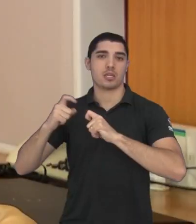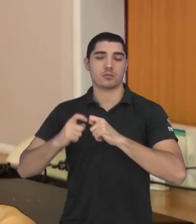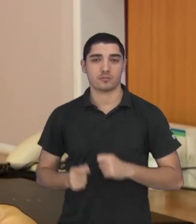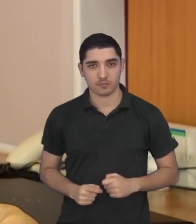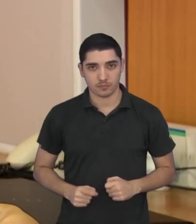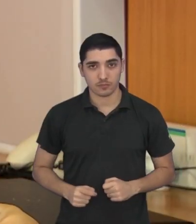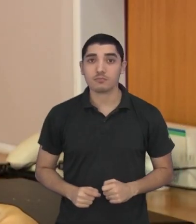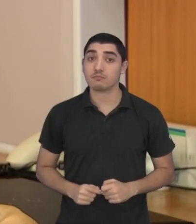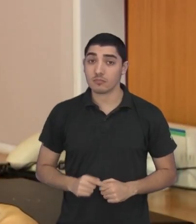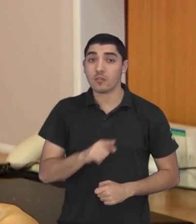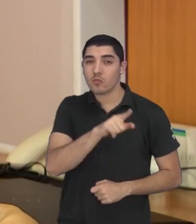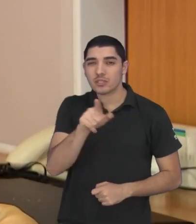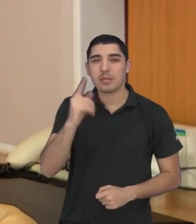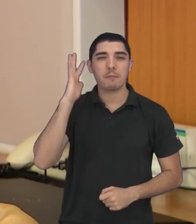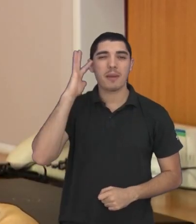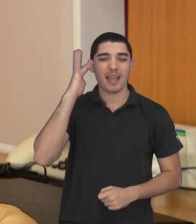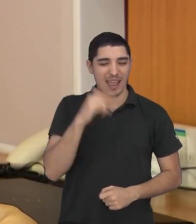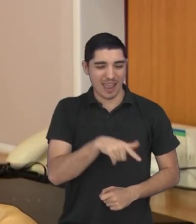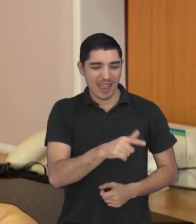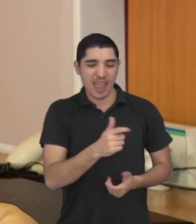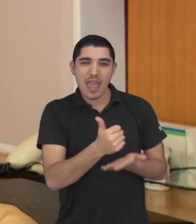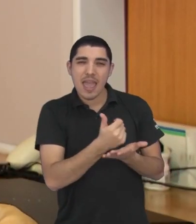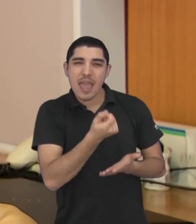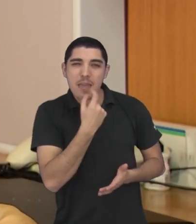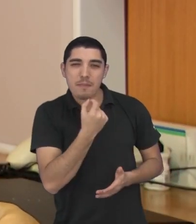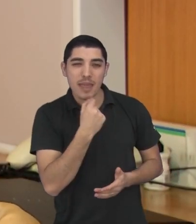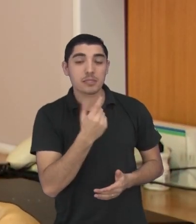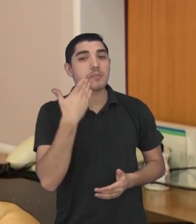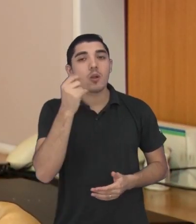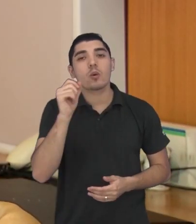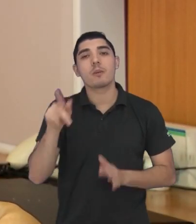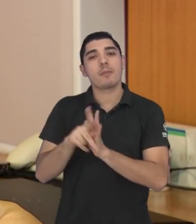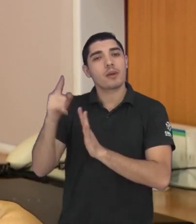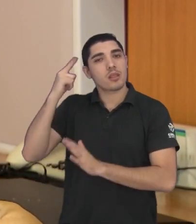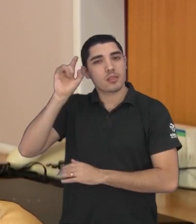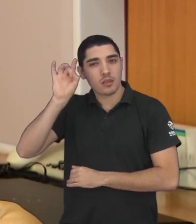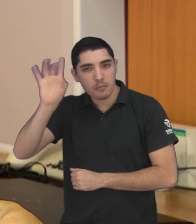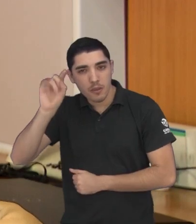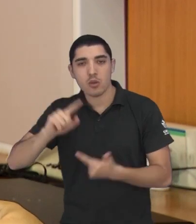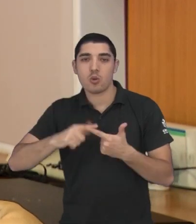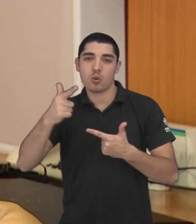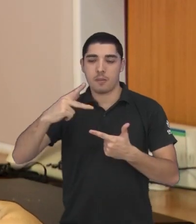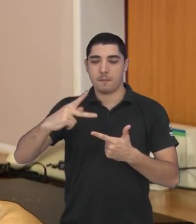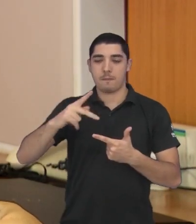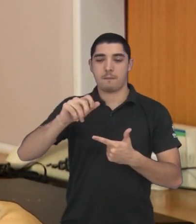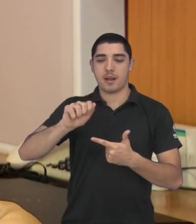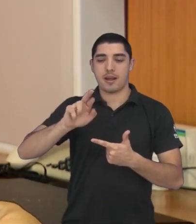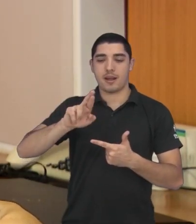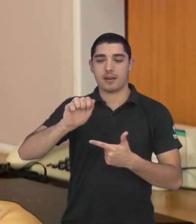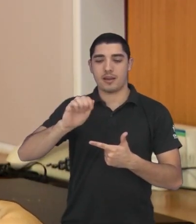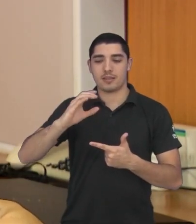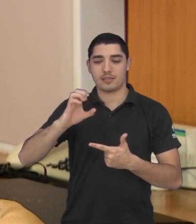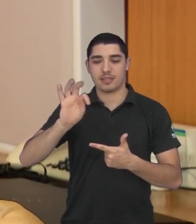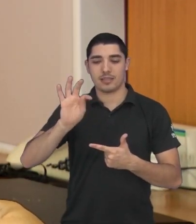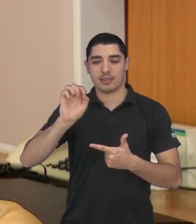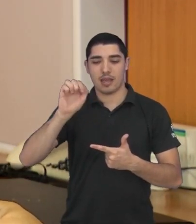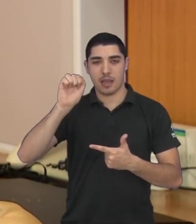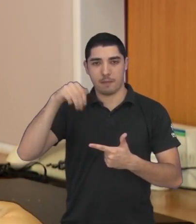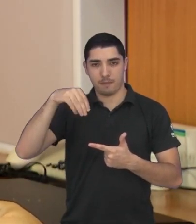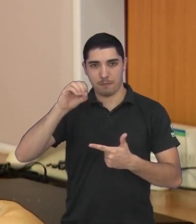mesmo fazer uma gentileza, como dar passagem para outro veículo. Ocorrências e acidentes podem ser evitados com uma solução simples: